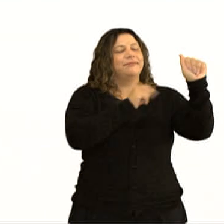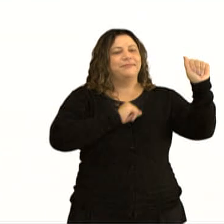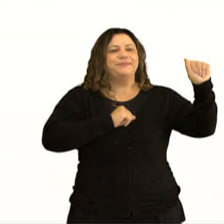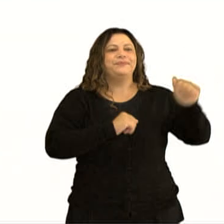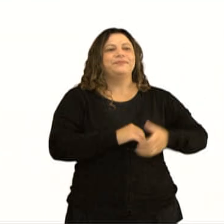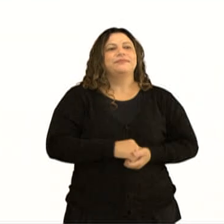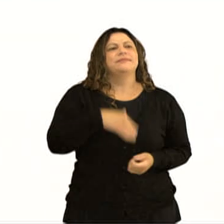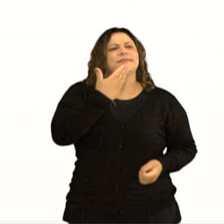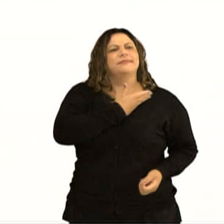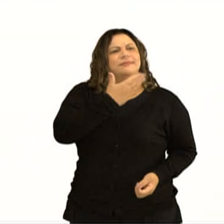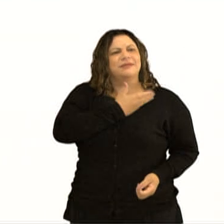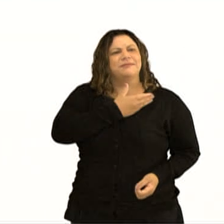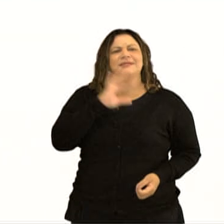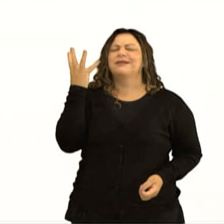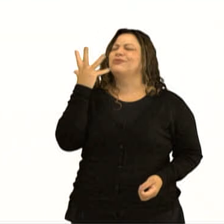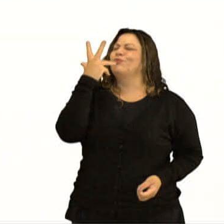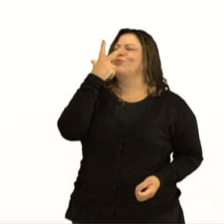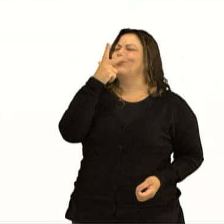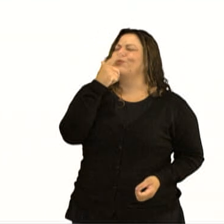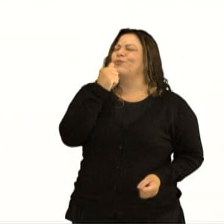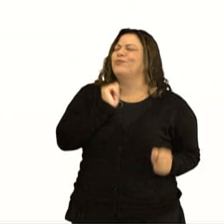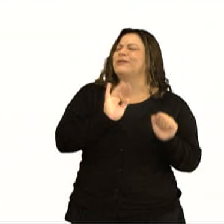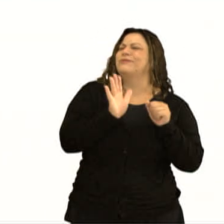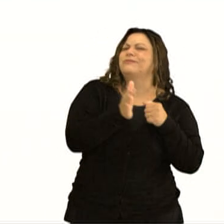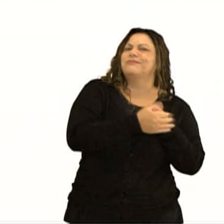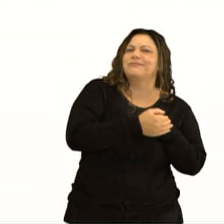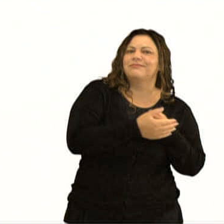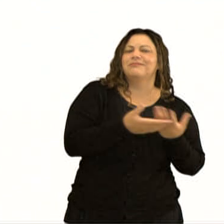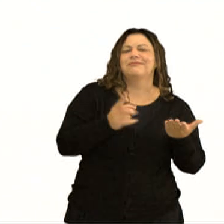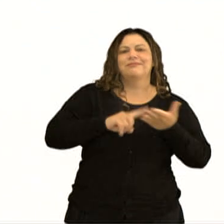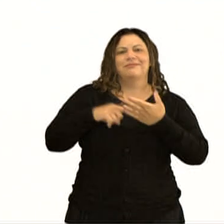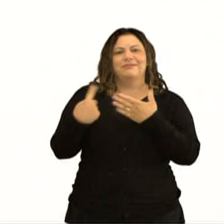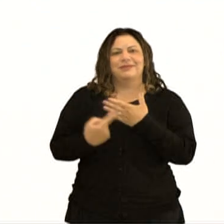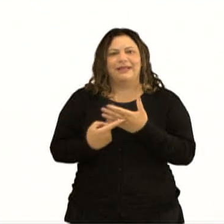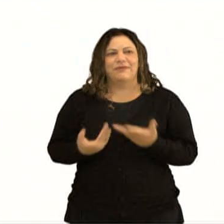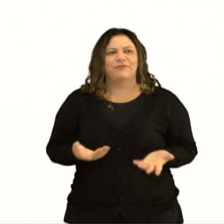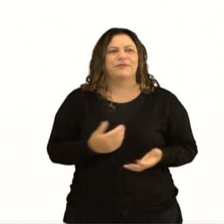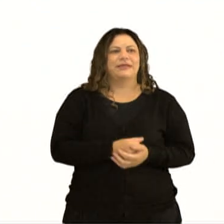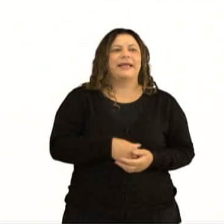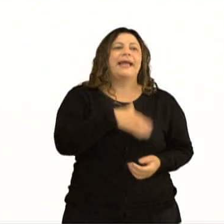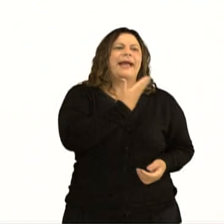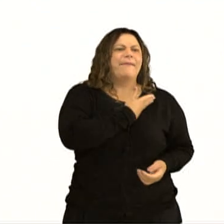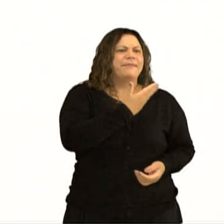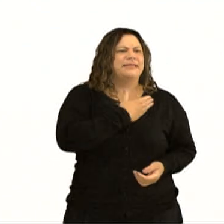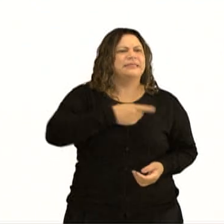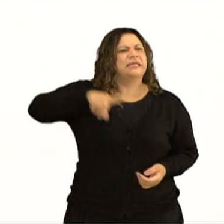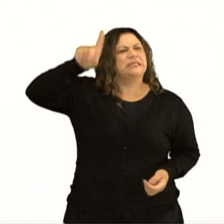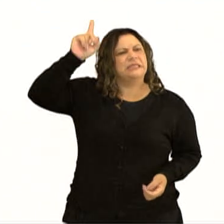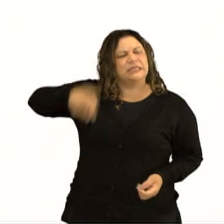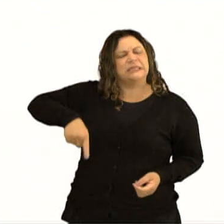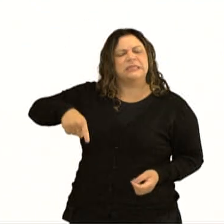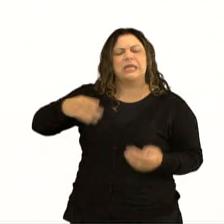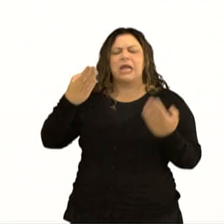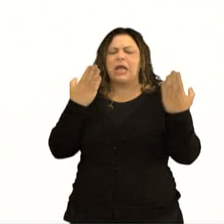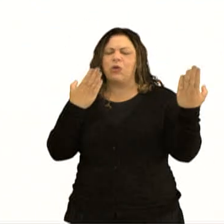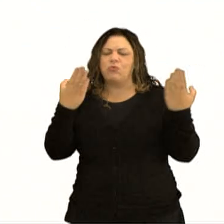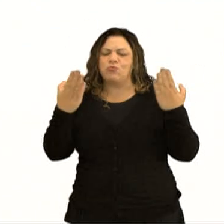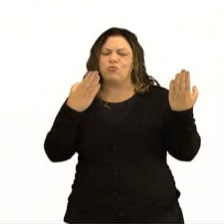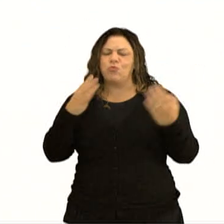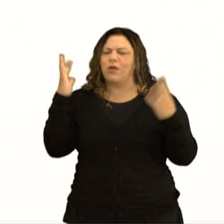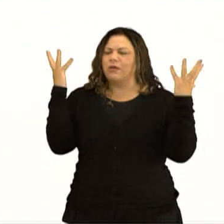A amizade é um lindo abrigo, metáfora. Letra B, a amizade é tal qual um lindo